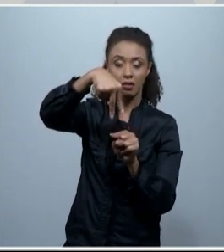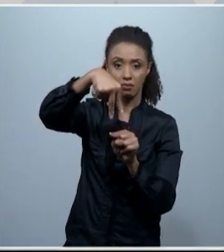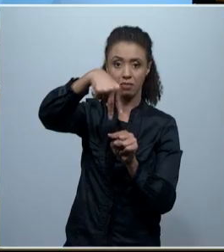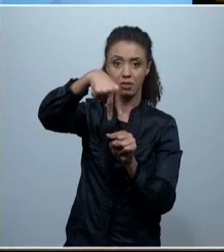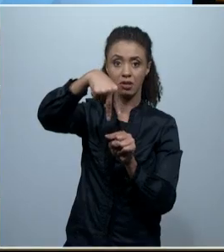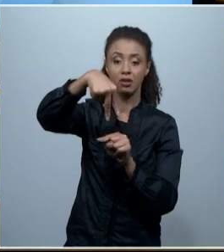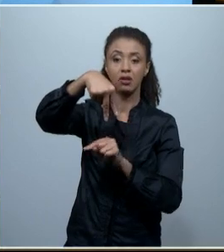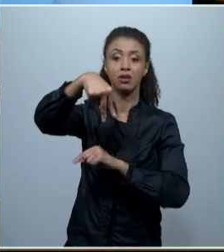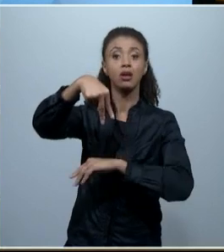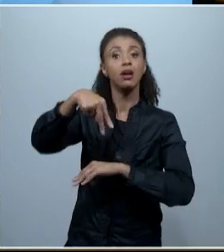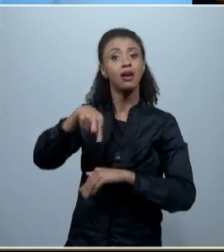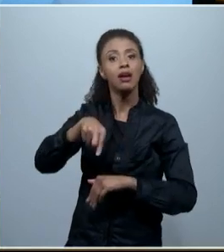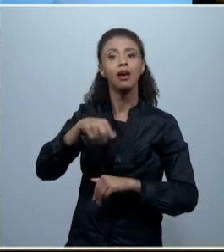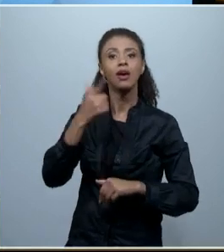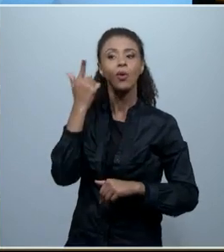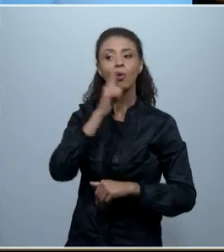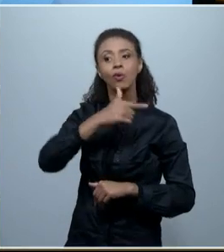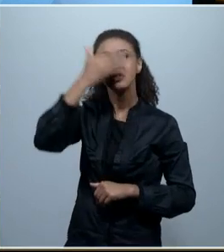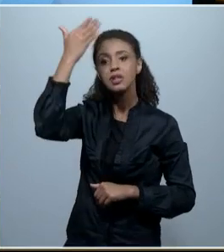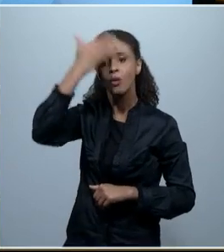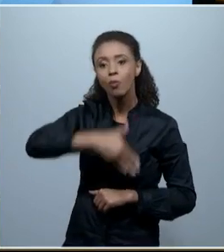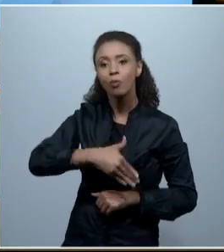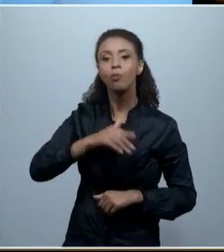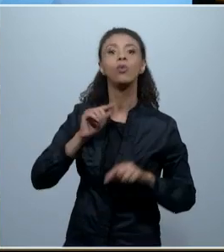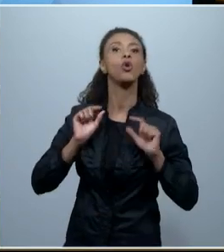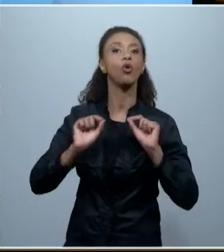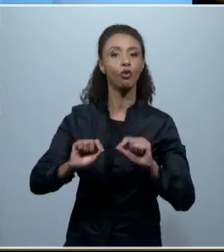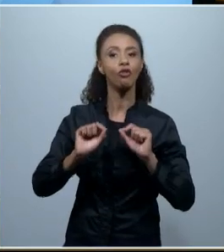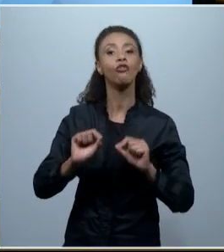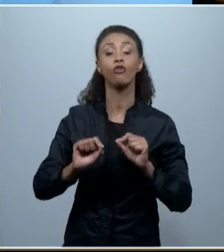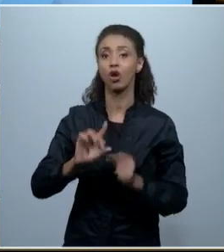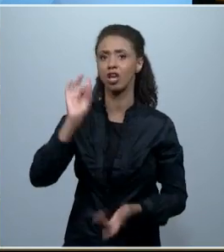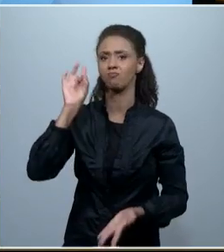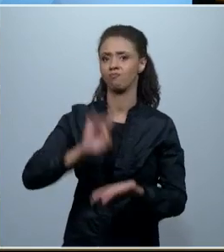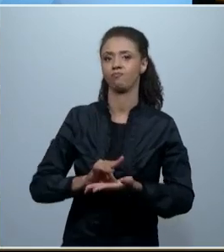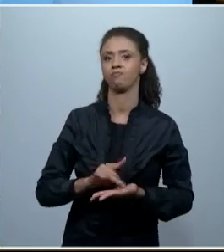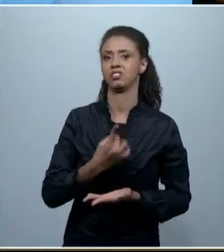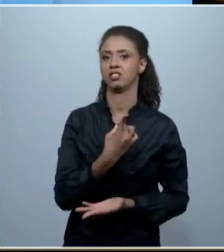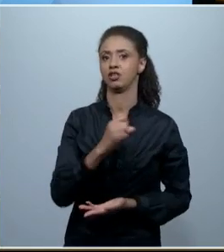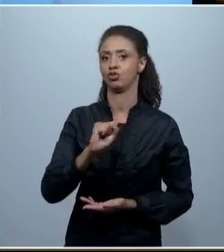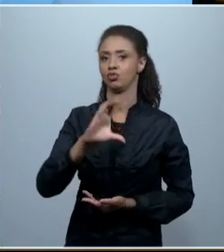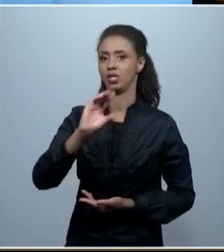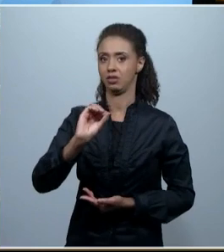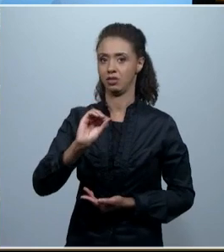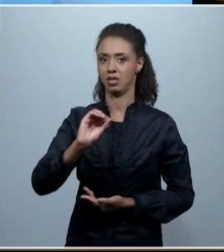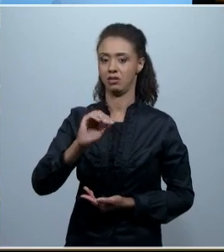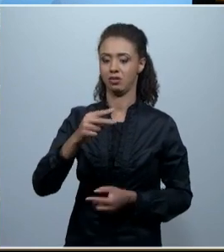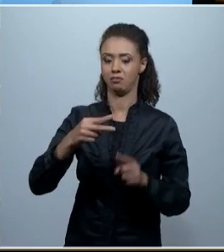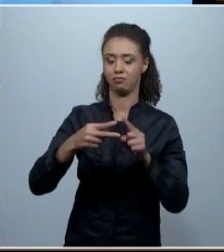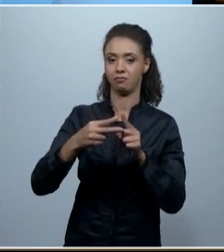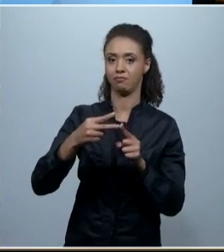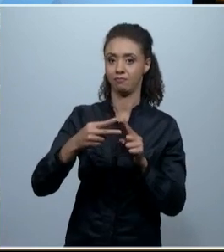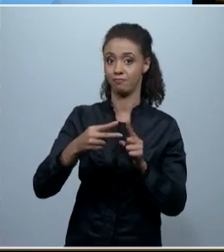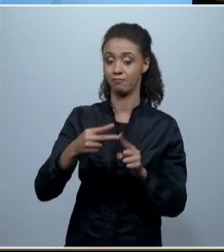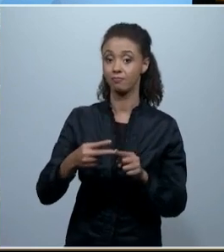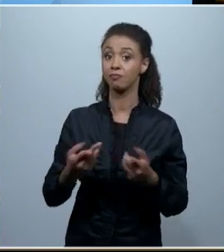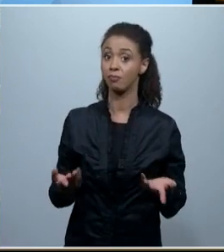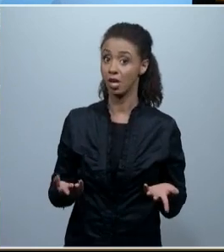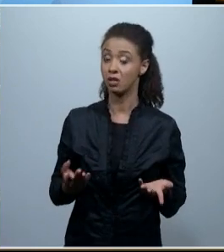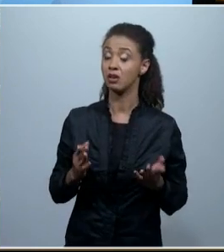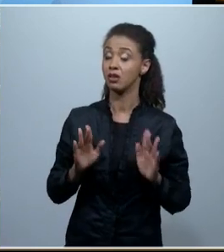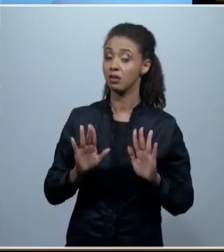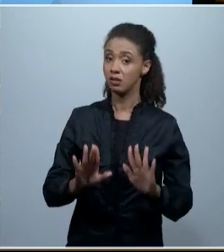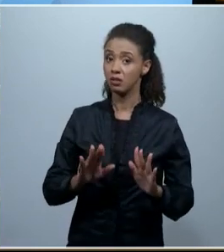assim a gente prova que a soma dos ângulos interno entrega 180graus e não se esqueçam para fazer essa demonstração nós usamos que